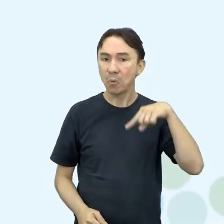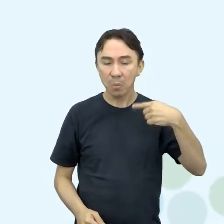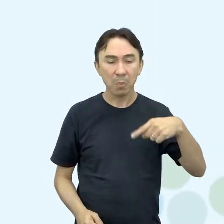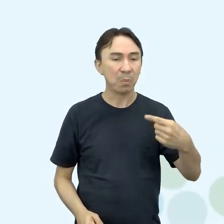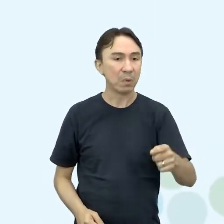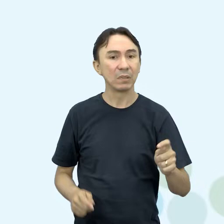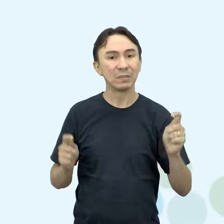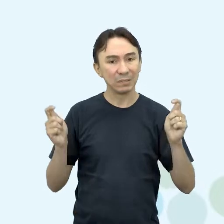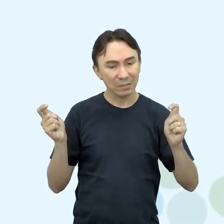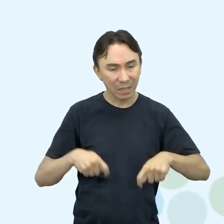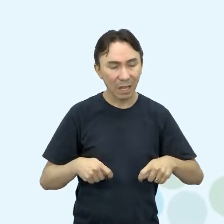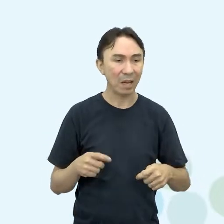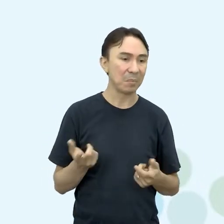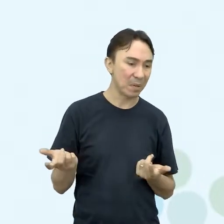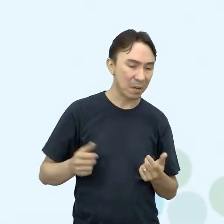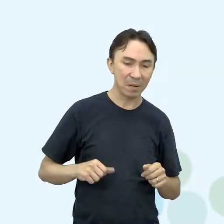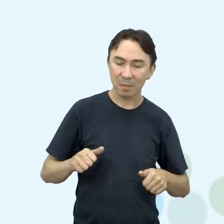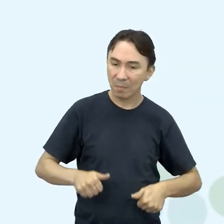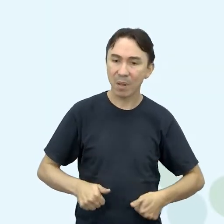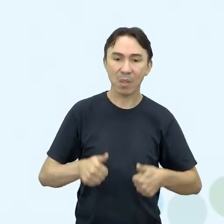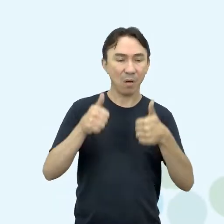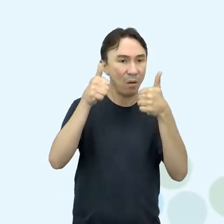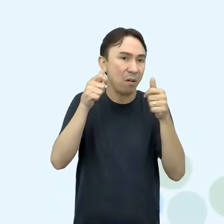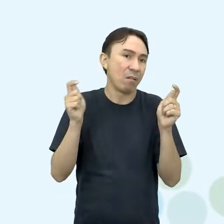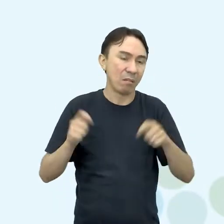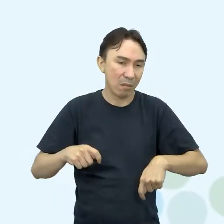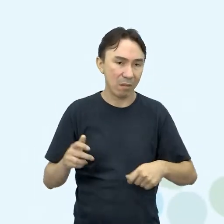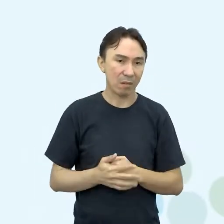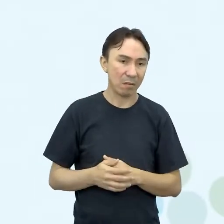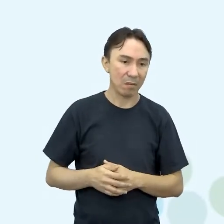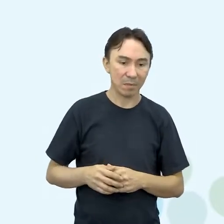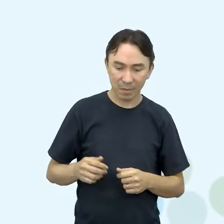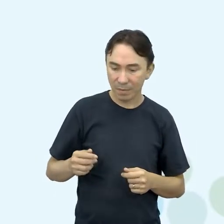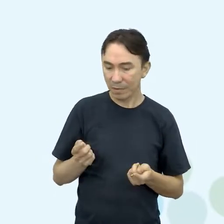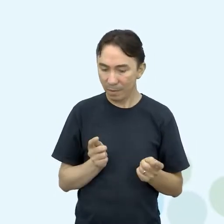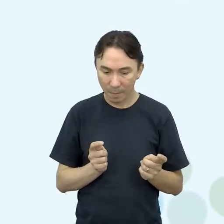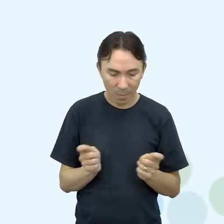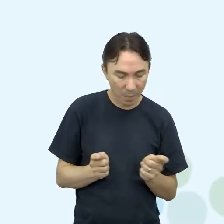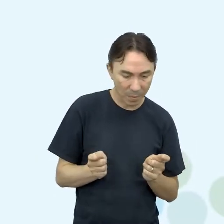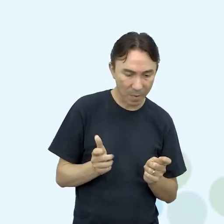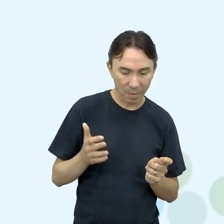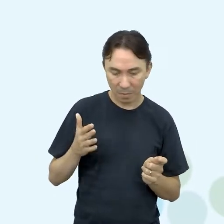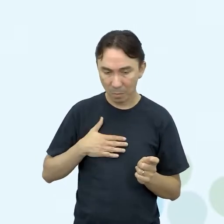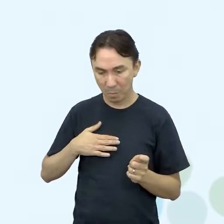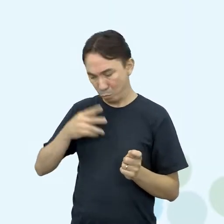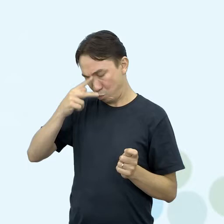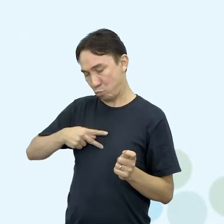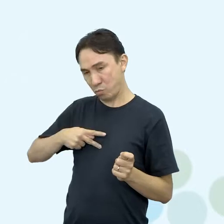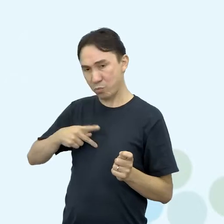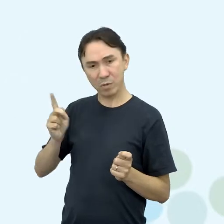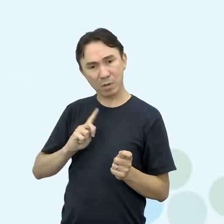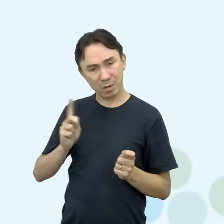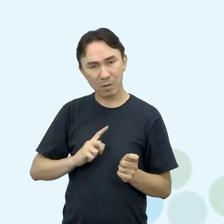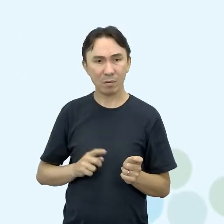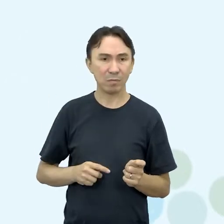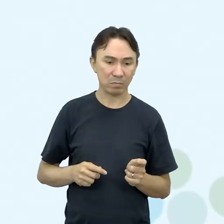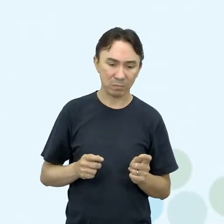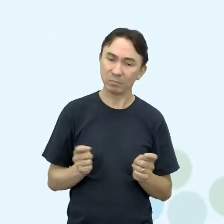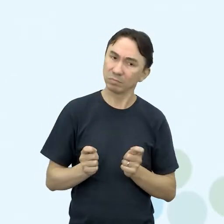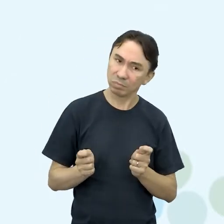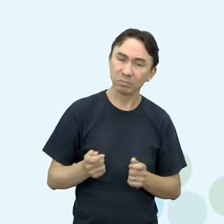estar economizando, né? Não só, de novo, para nós, mas pensando na natureza, a nível da matéria, do mundo, e